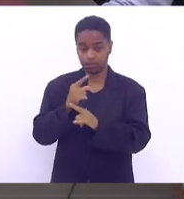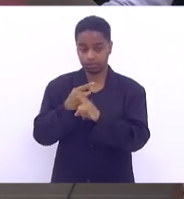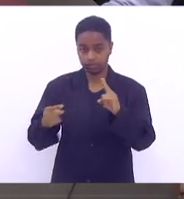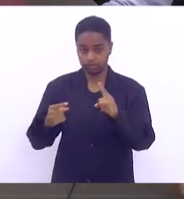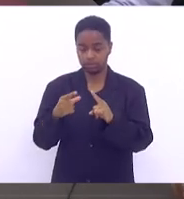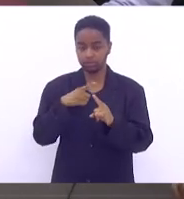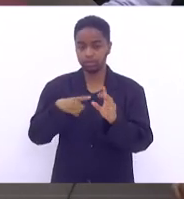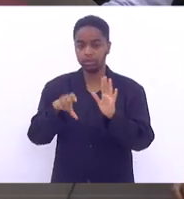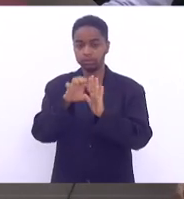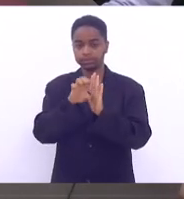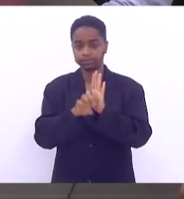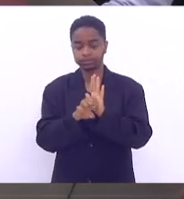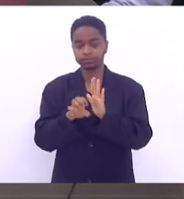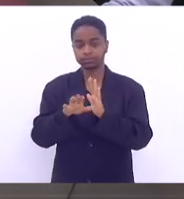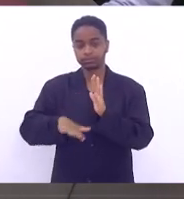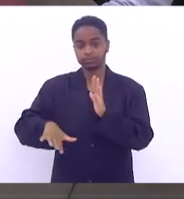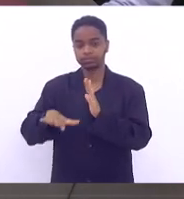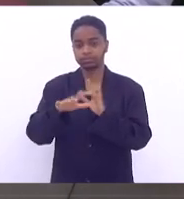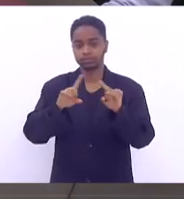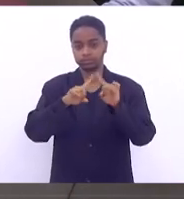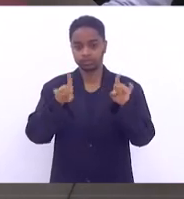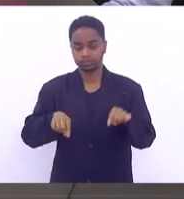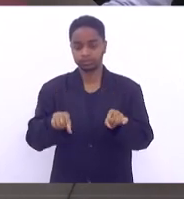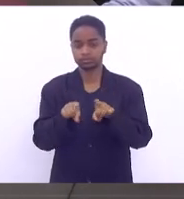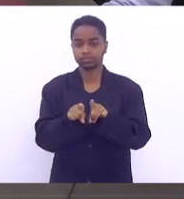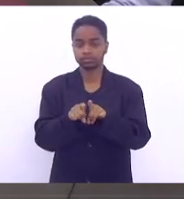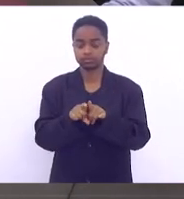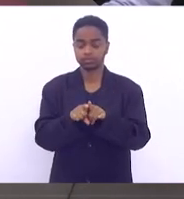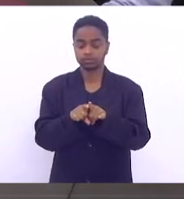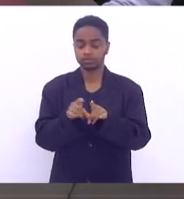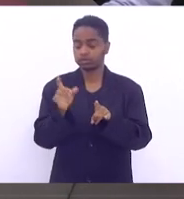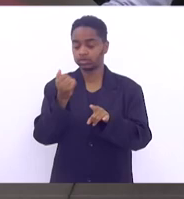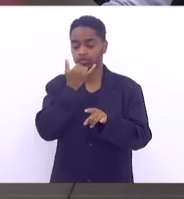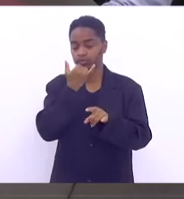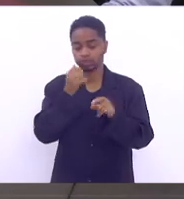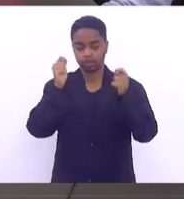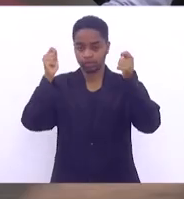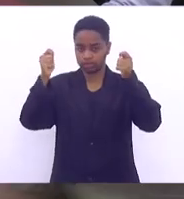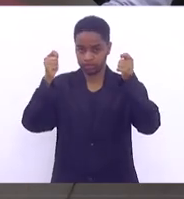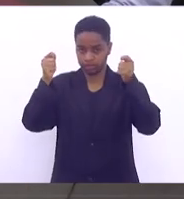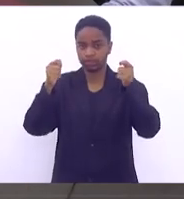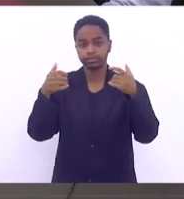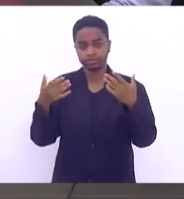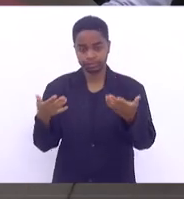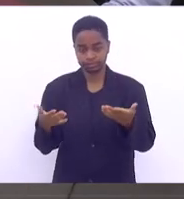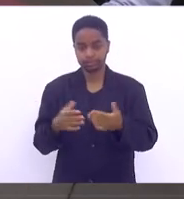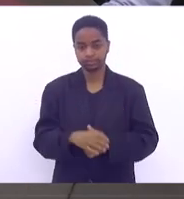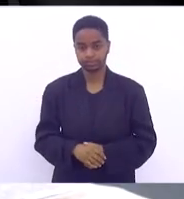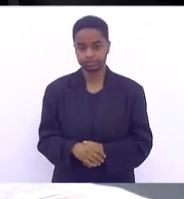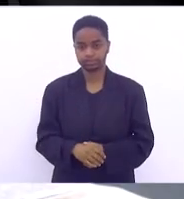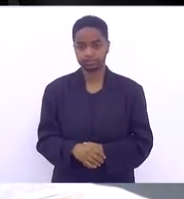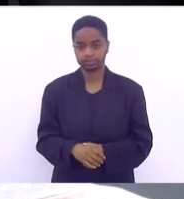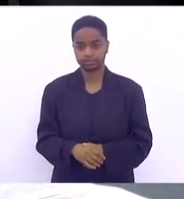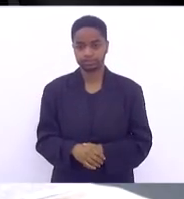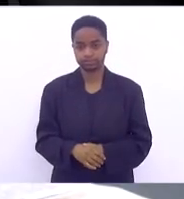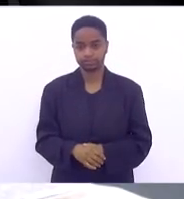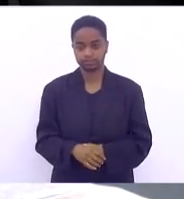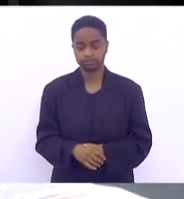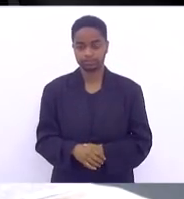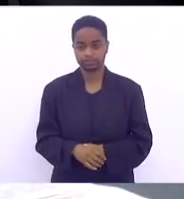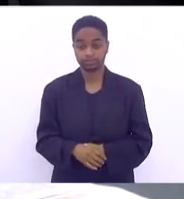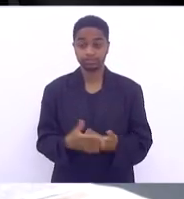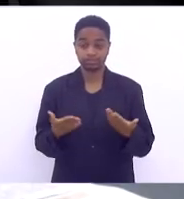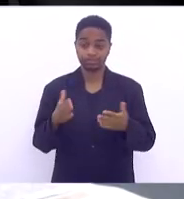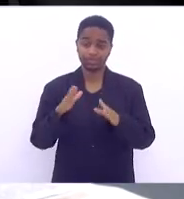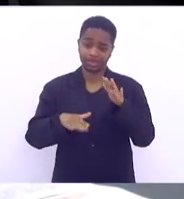Estatuto Geral do Servidor e... Torcedor. Do torcedor, que muitas vezes é